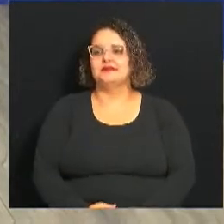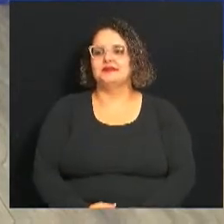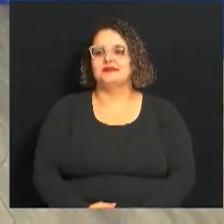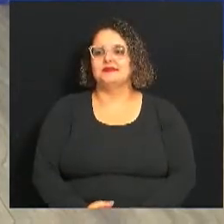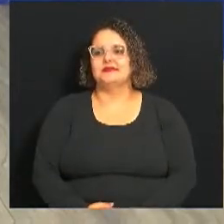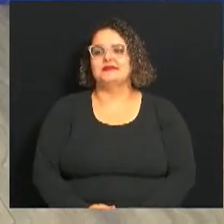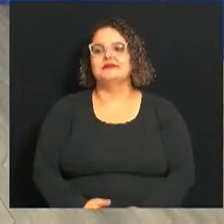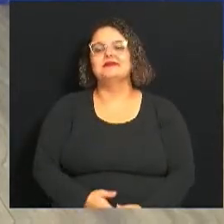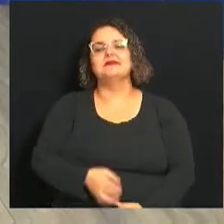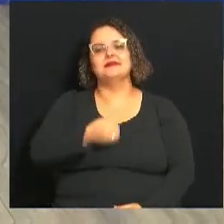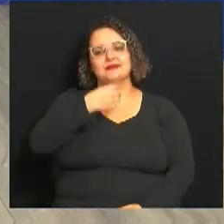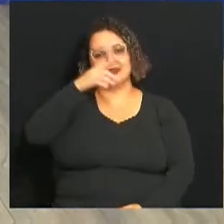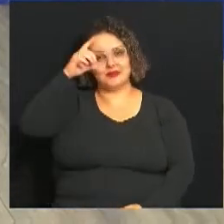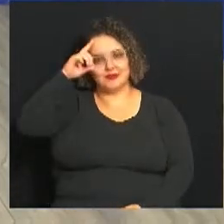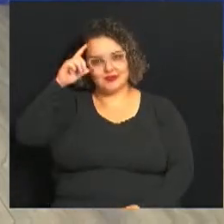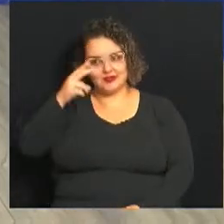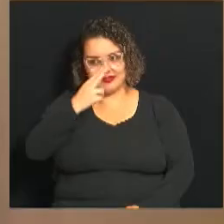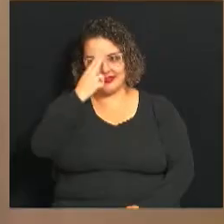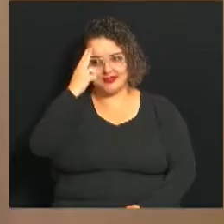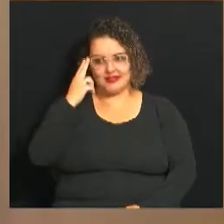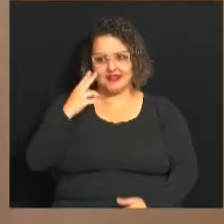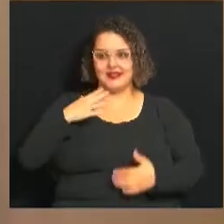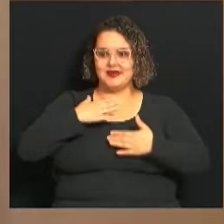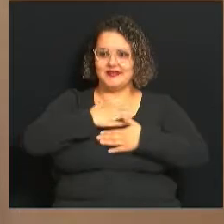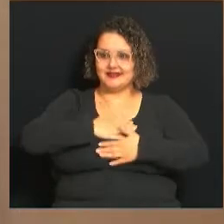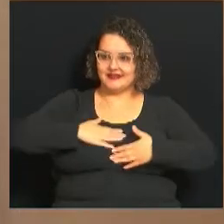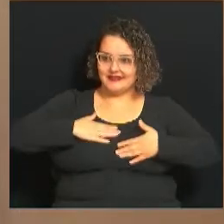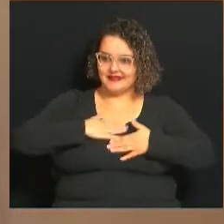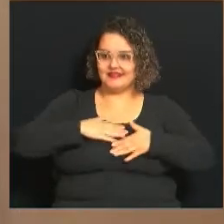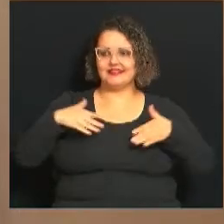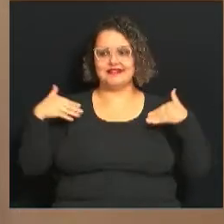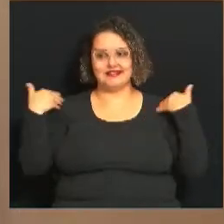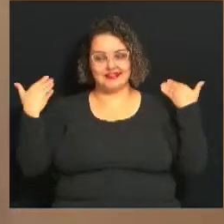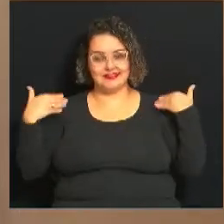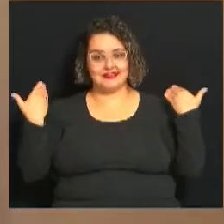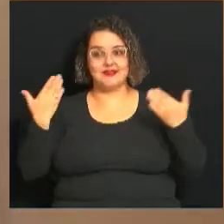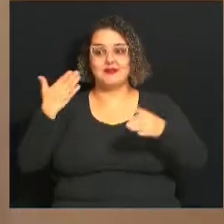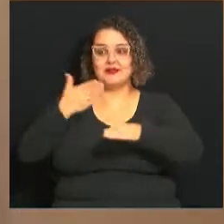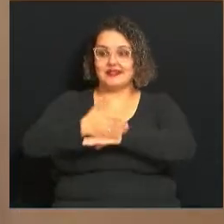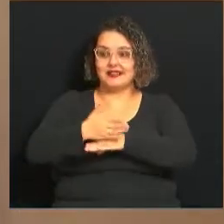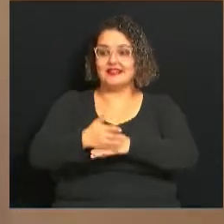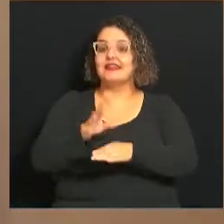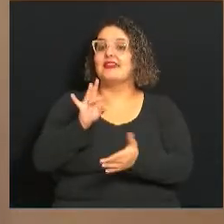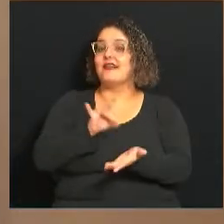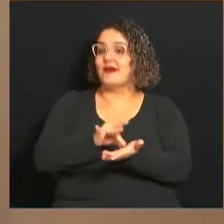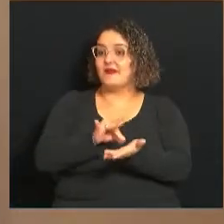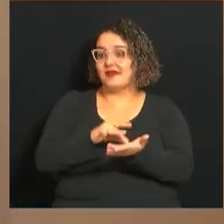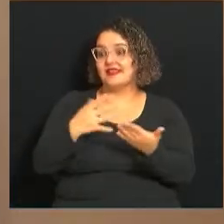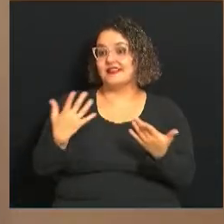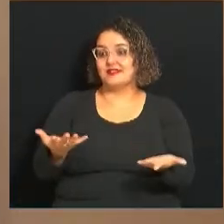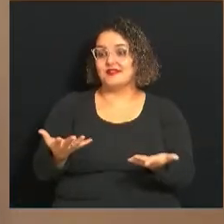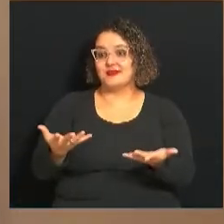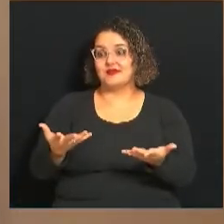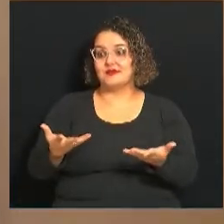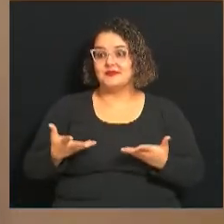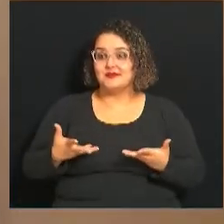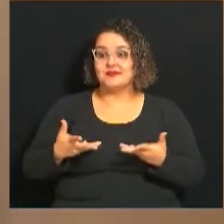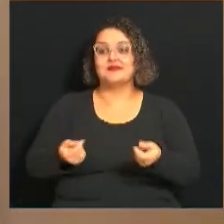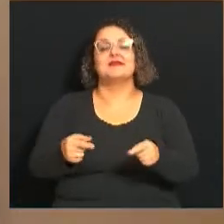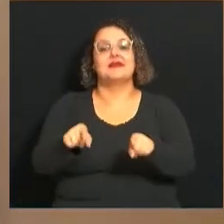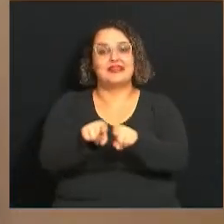Bom dia, Gabriel. É uma grande alegria poder participar e realmente, né, você me apresentou, eu também sou